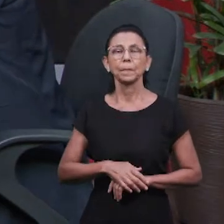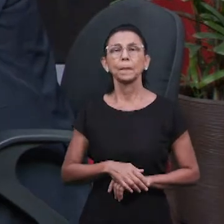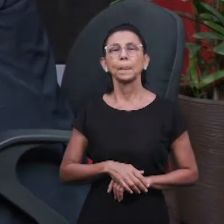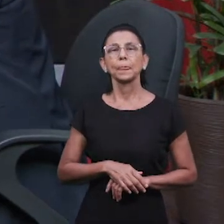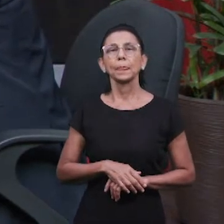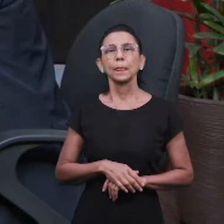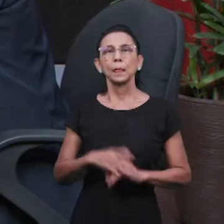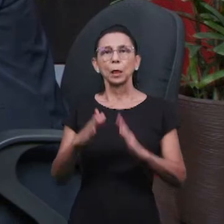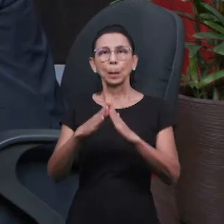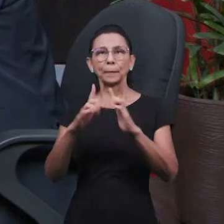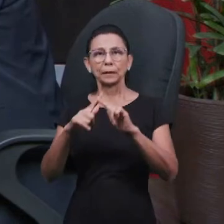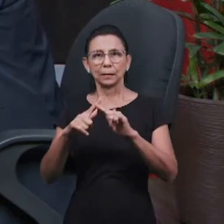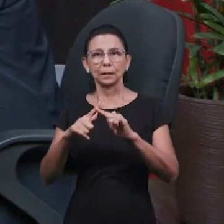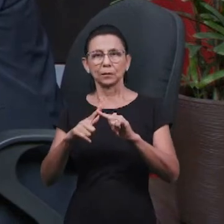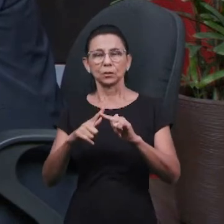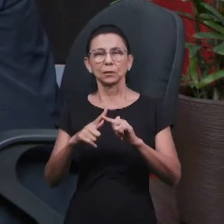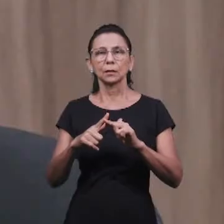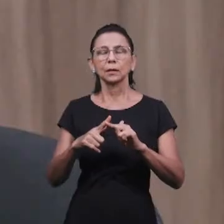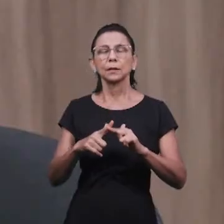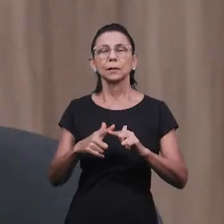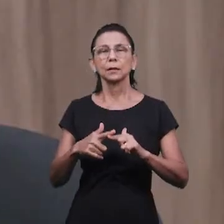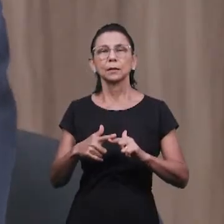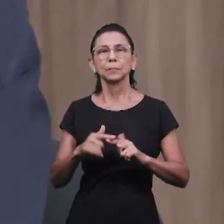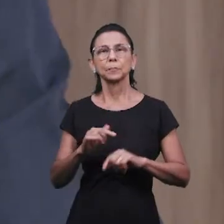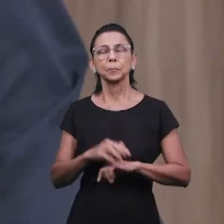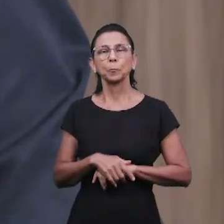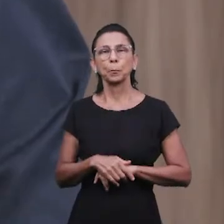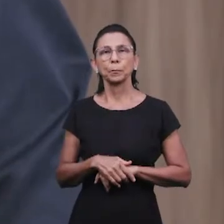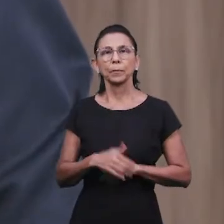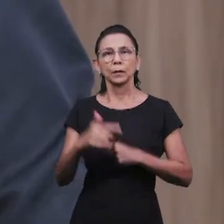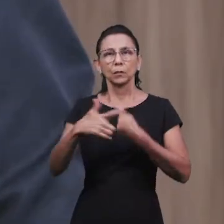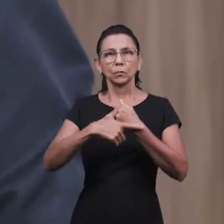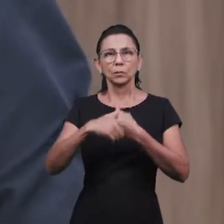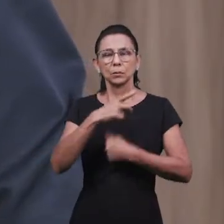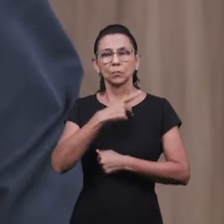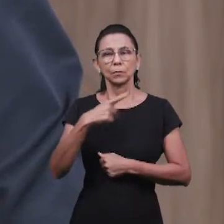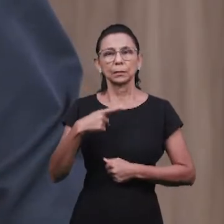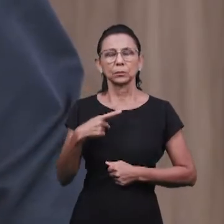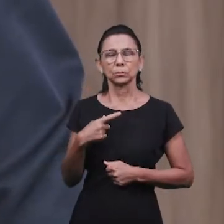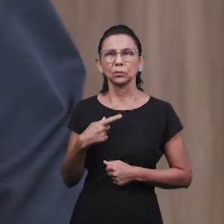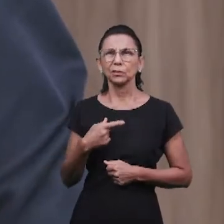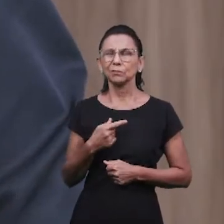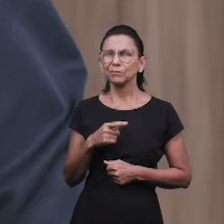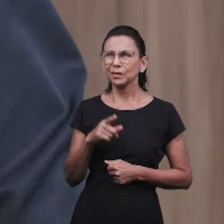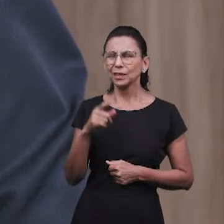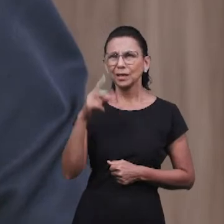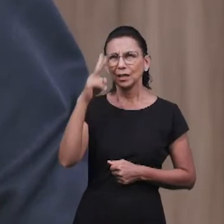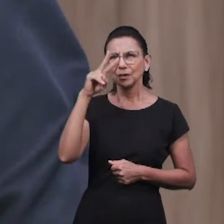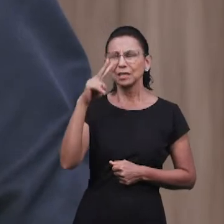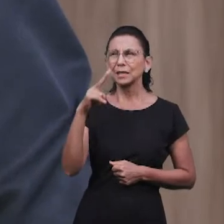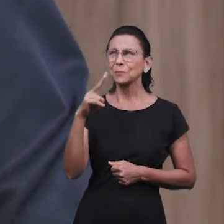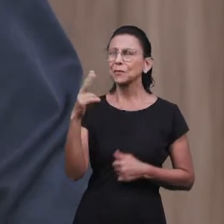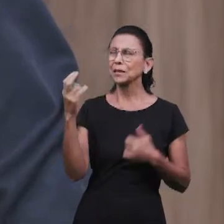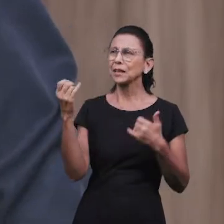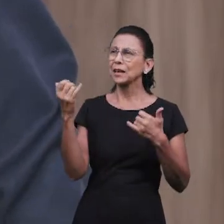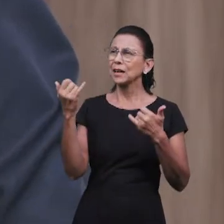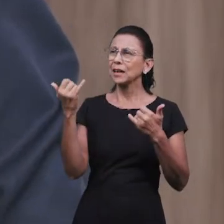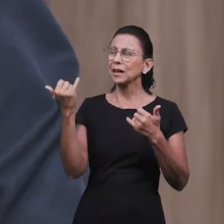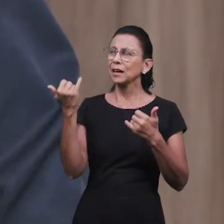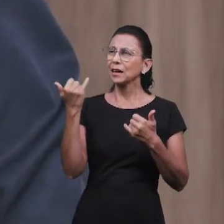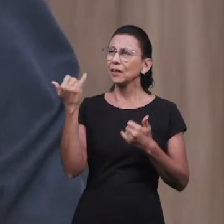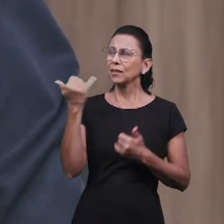criança na minha igreja autista, eu achei interessante pelo seguinte, porque eu não estava acostumado com isso, eu ouvi falar muito autismo, mas não